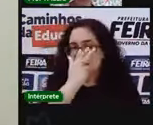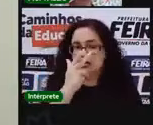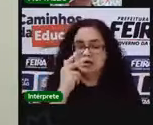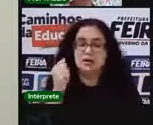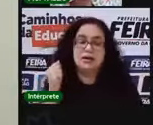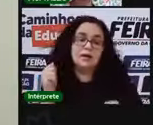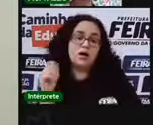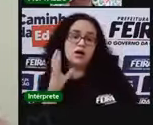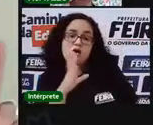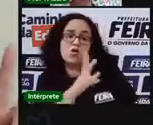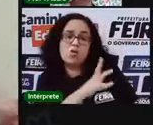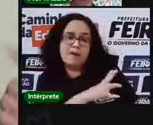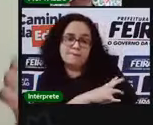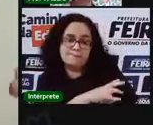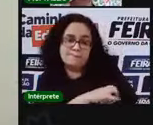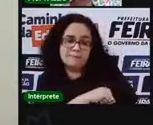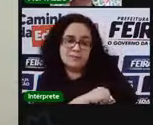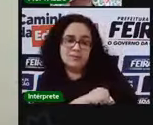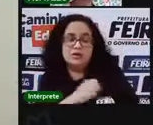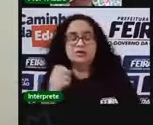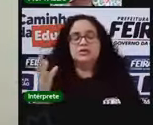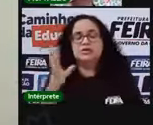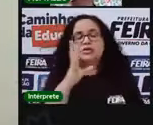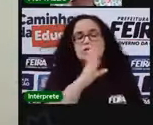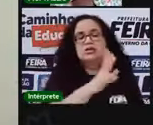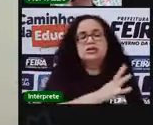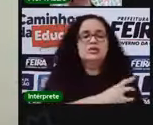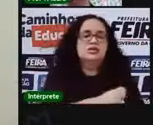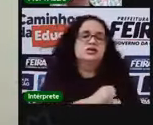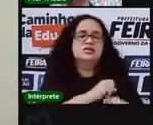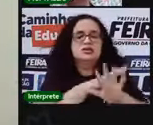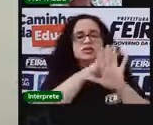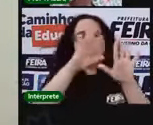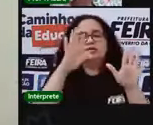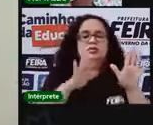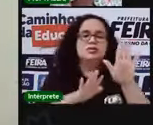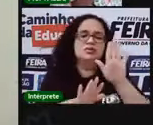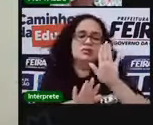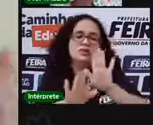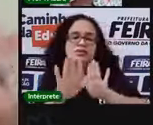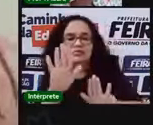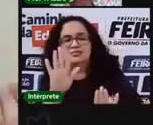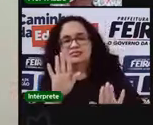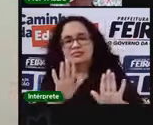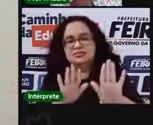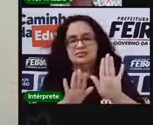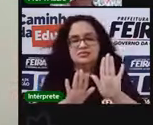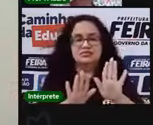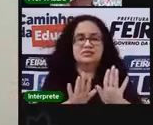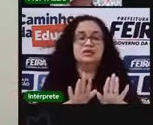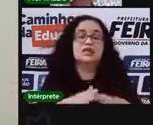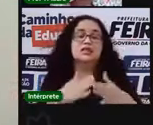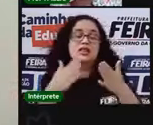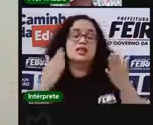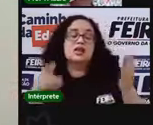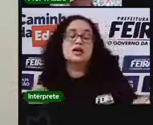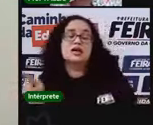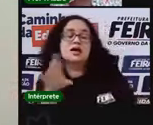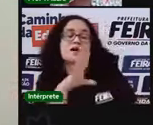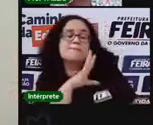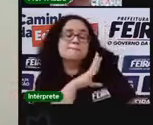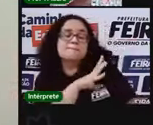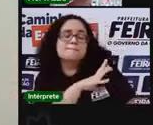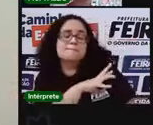o amor. Quando a gente ama, claro que a gente cuida. Então, isso é amor,